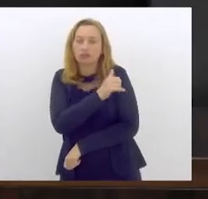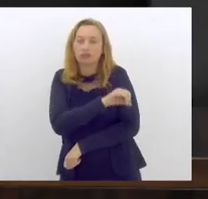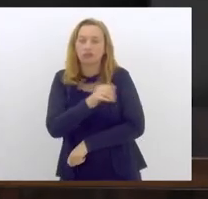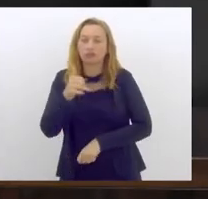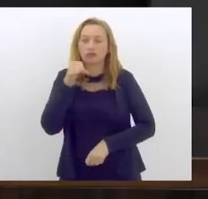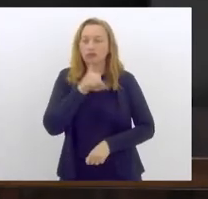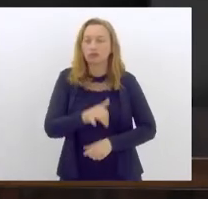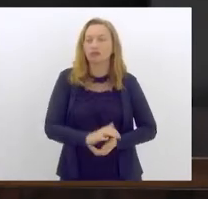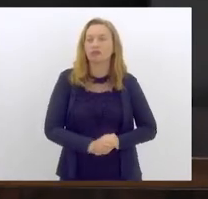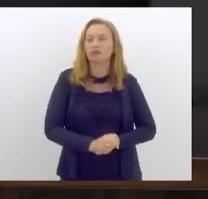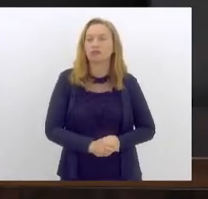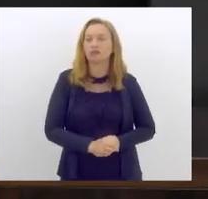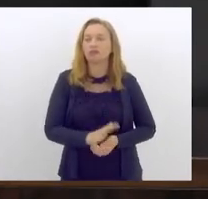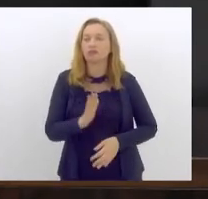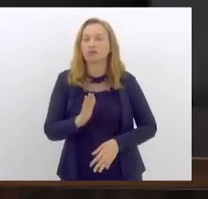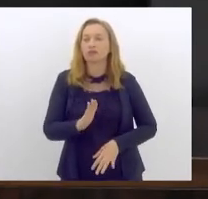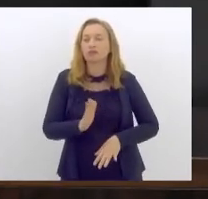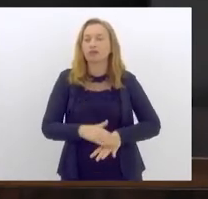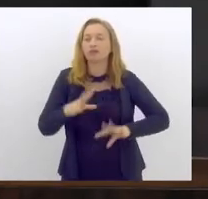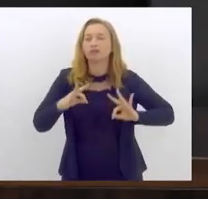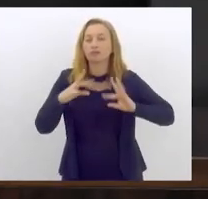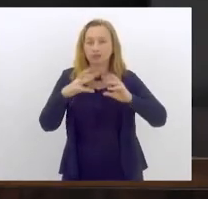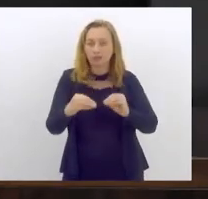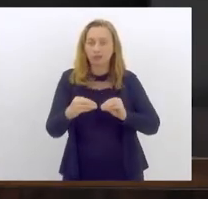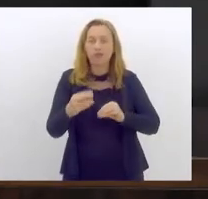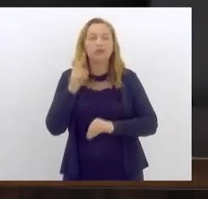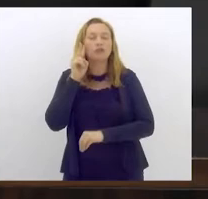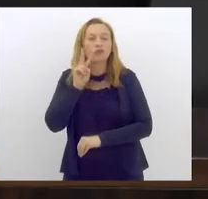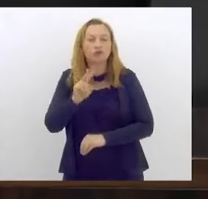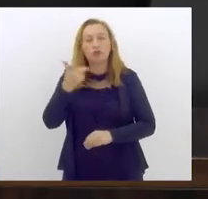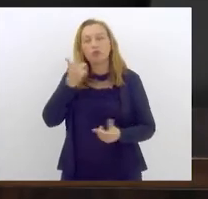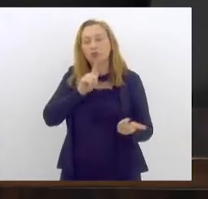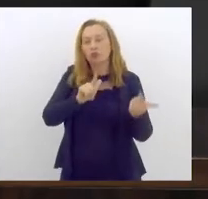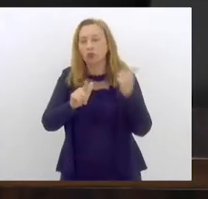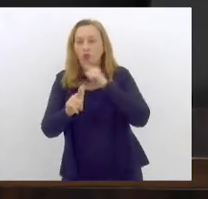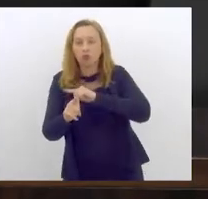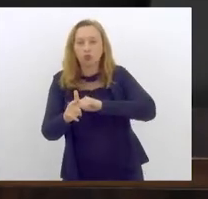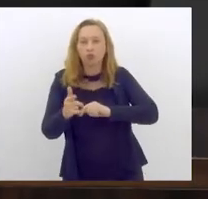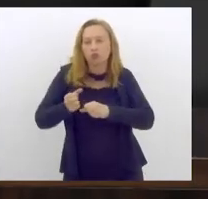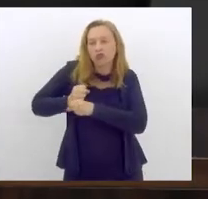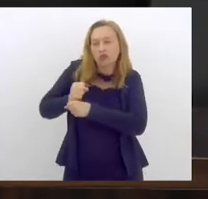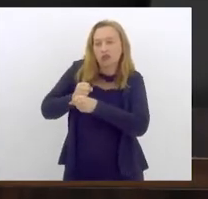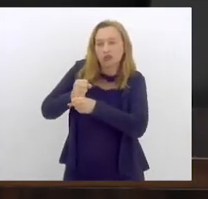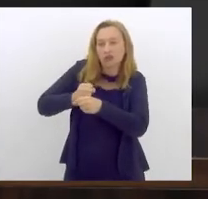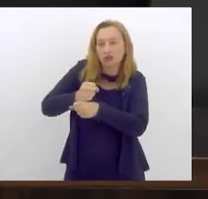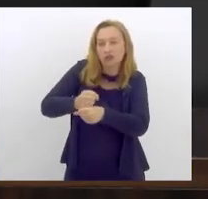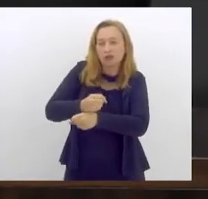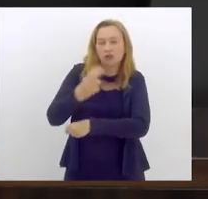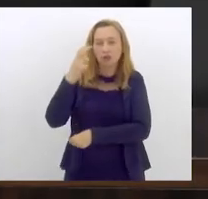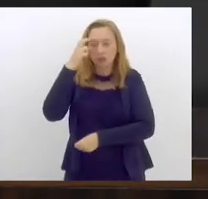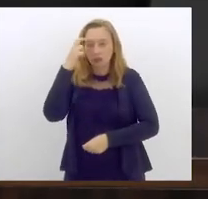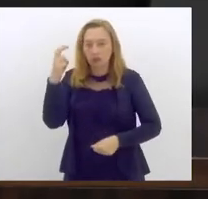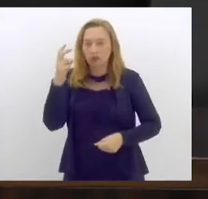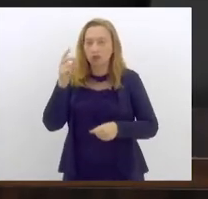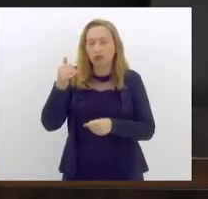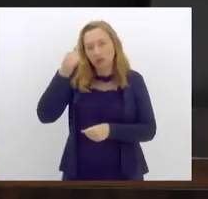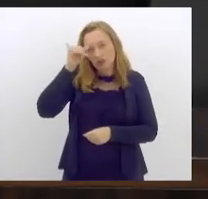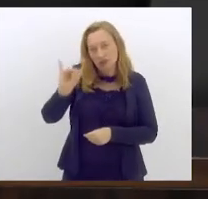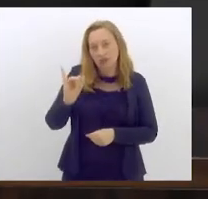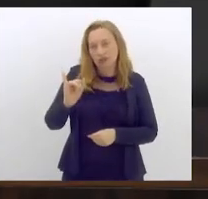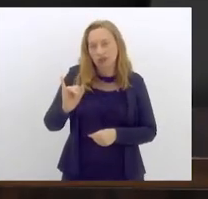no entanto mais do que isso vimos conquistando nesses anos uma cultura preventiva